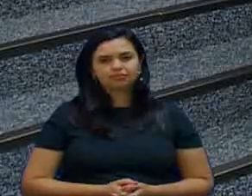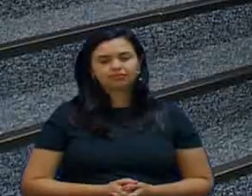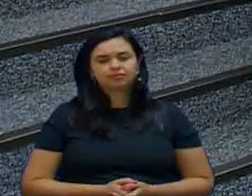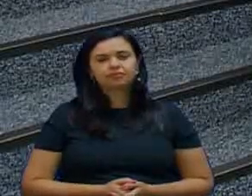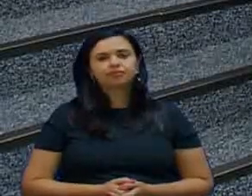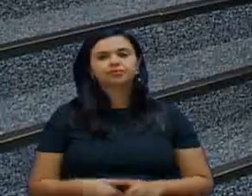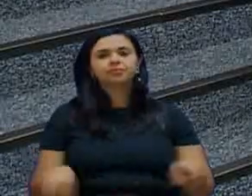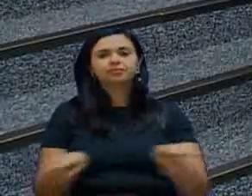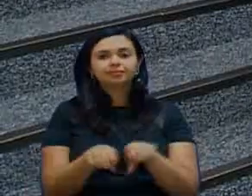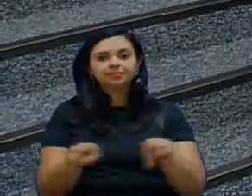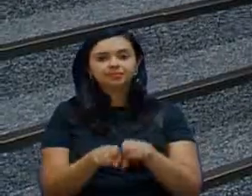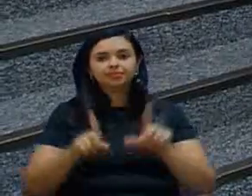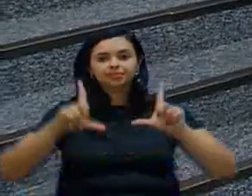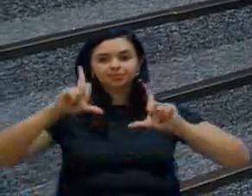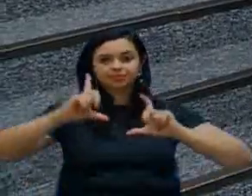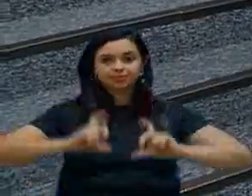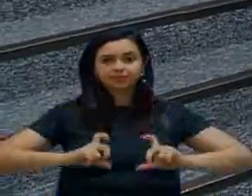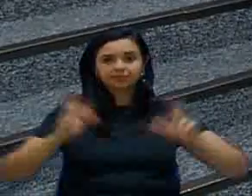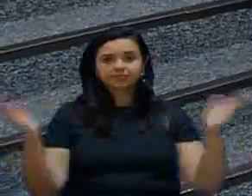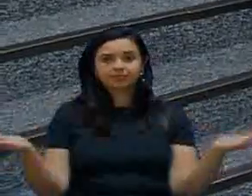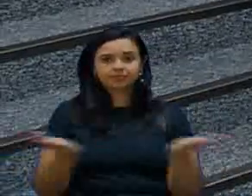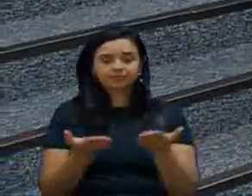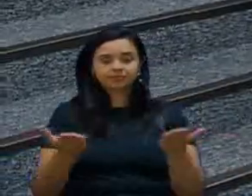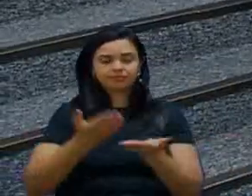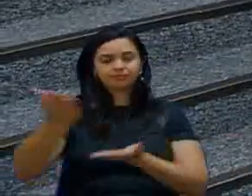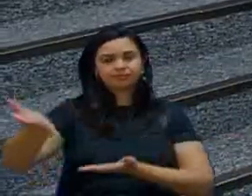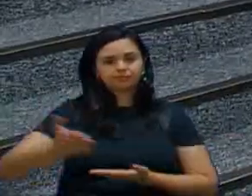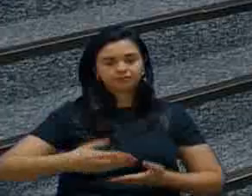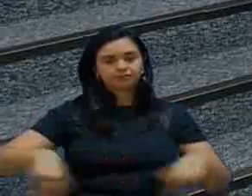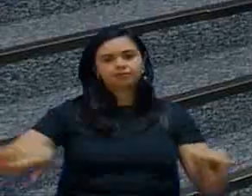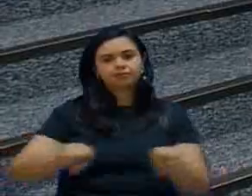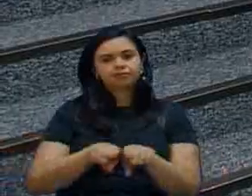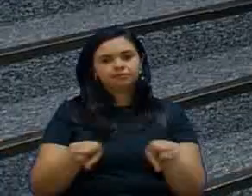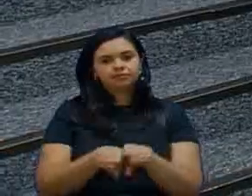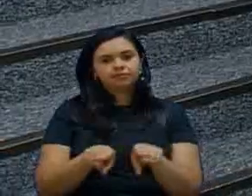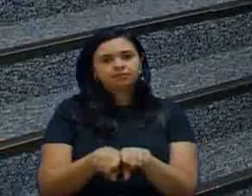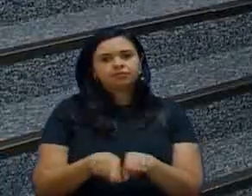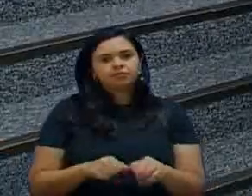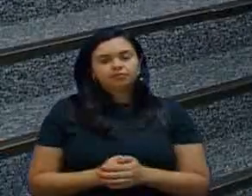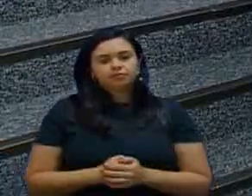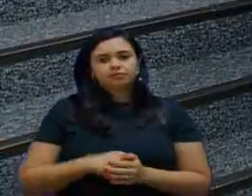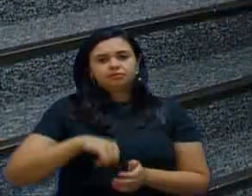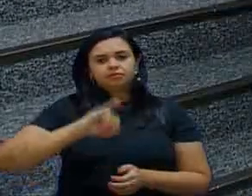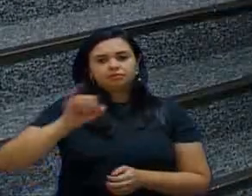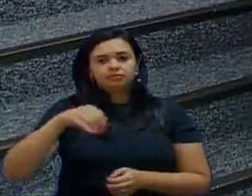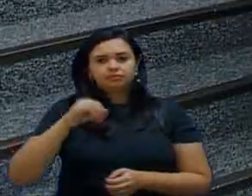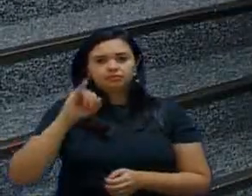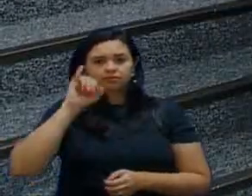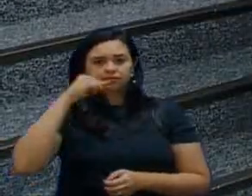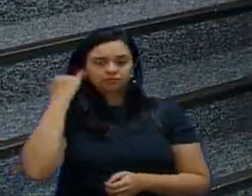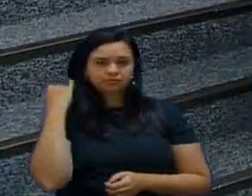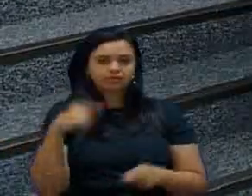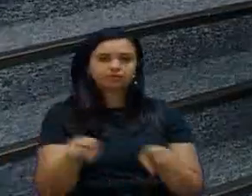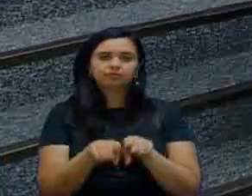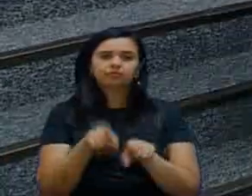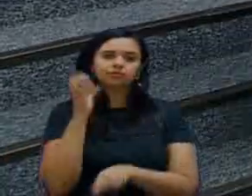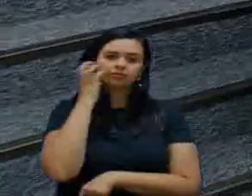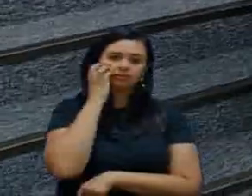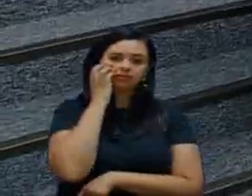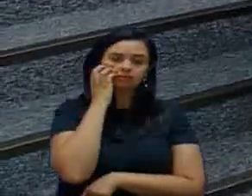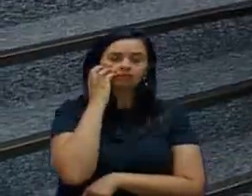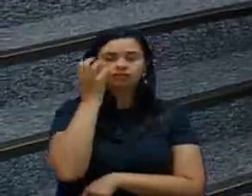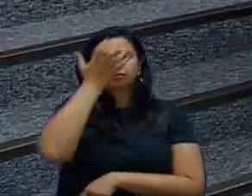Vamos então para um registro fotográfico desse momento, convidando também a participação do vereador João Donizete, vereador Cláudio Sorocaba, Fábio